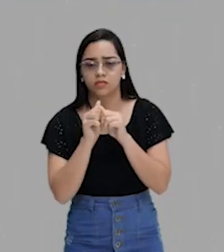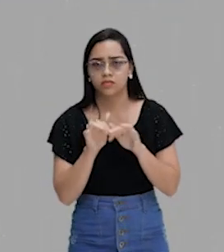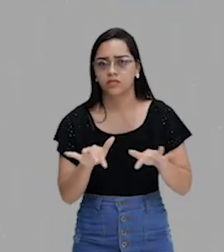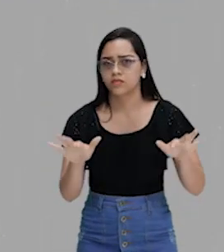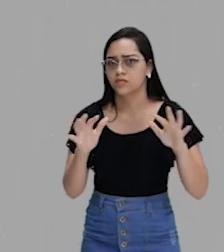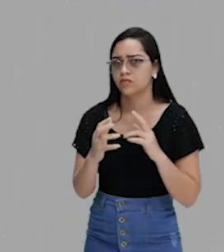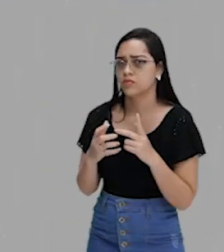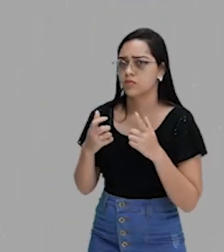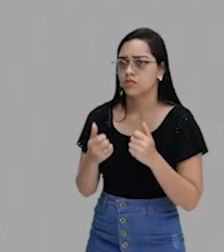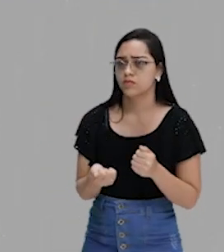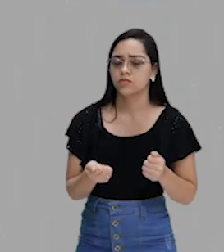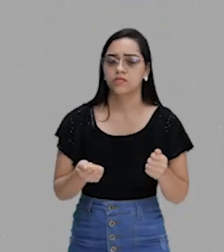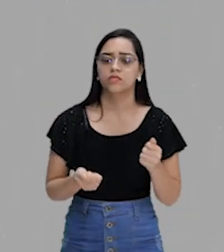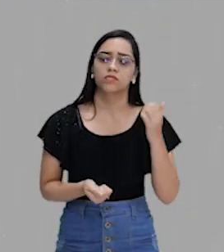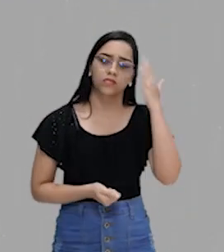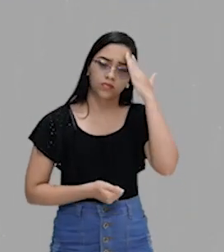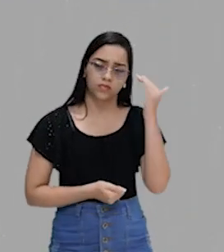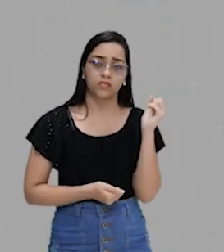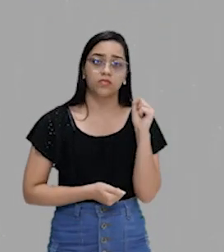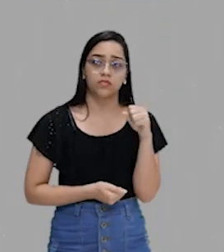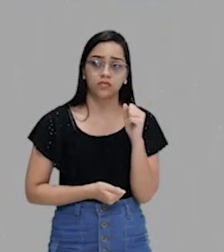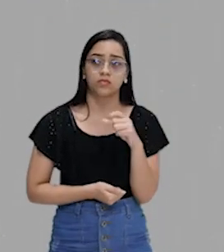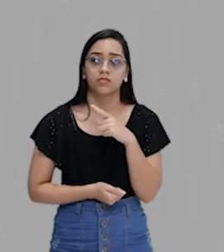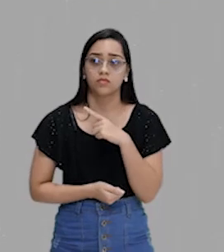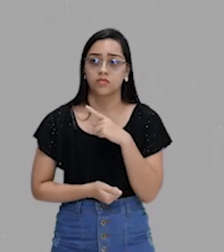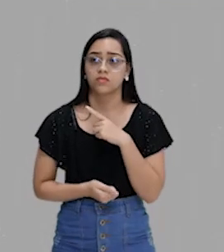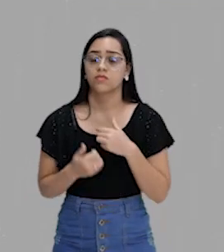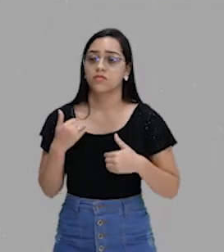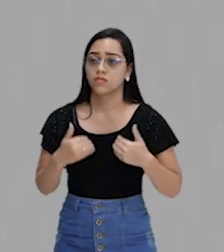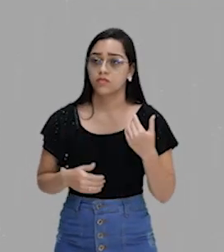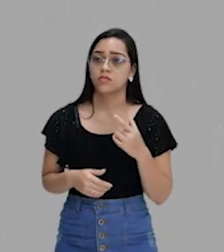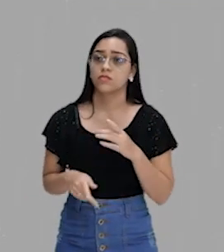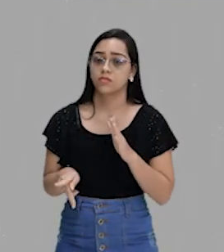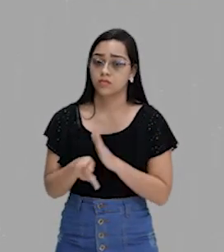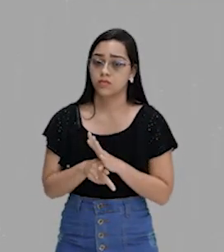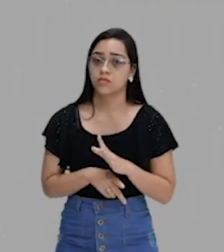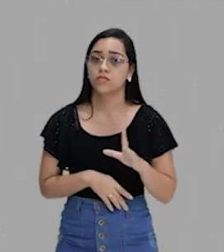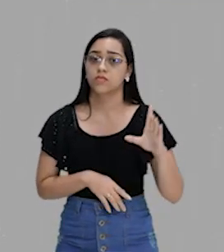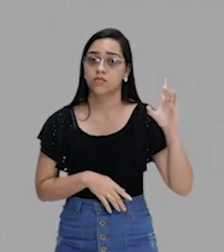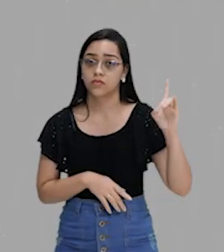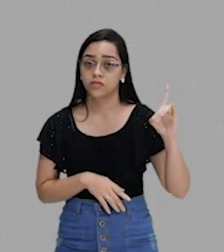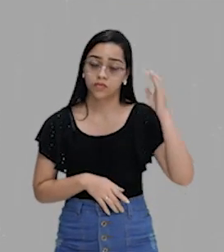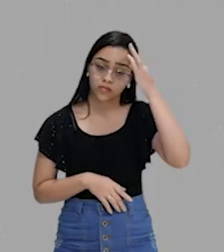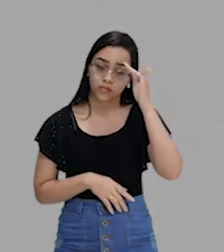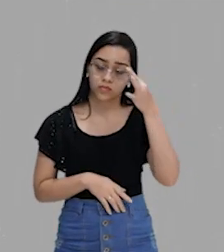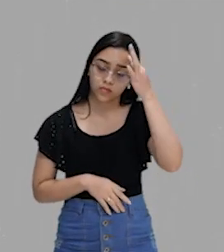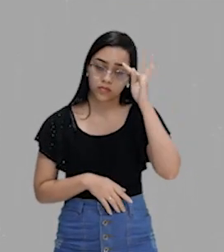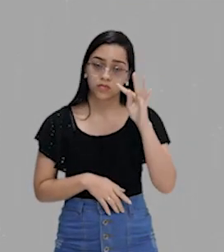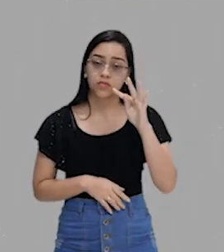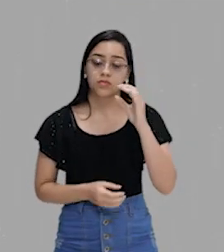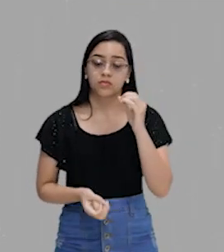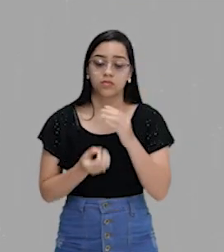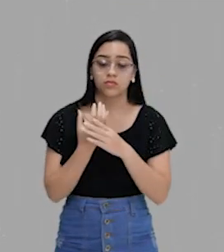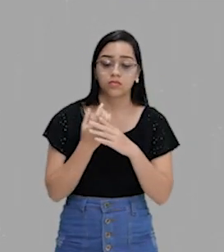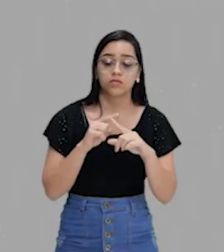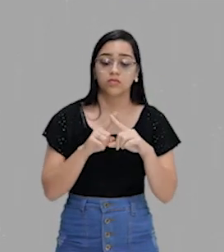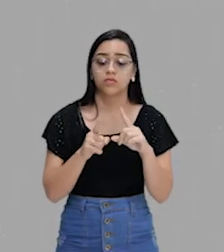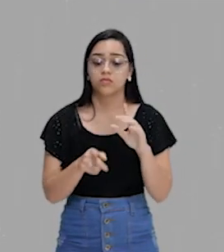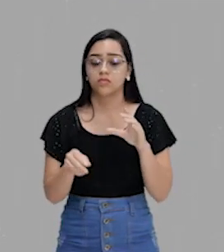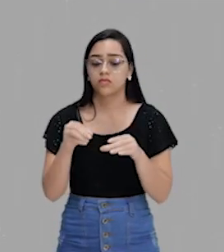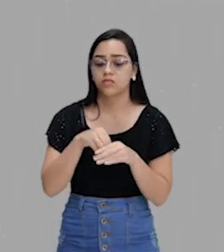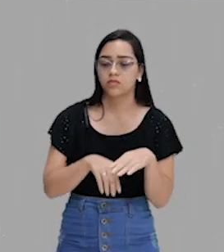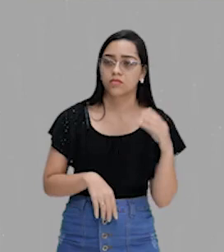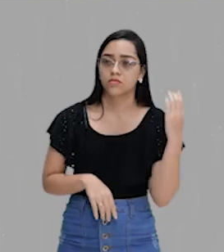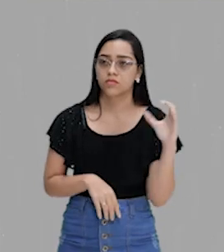divulgado tudo isso aí, reconheceu que a espécie humana advém de Deus, né? Teoria criacionista. Só que dentro da